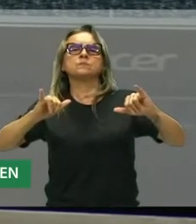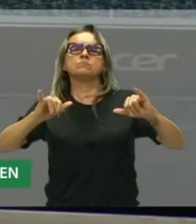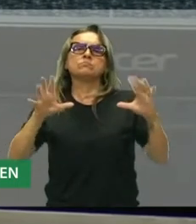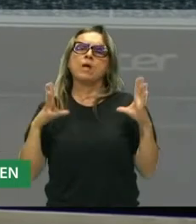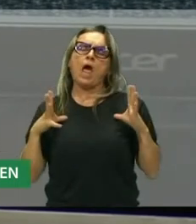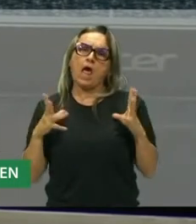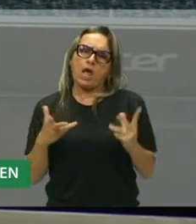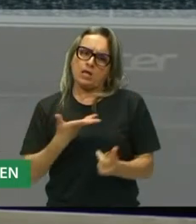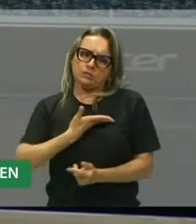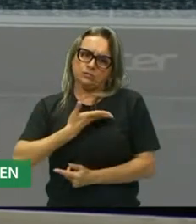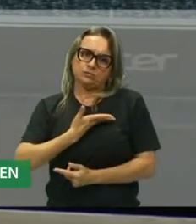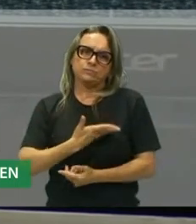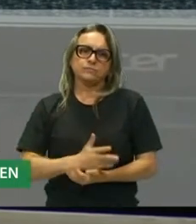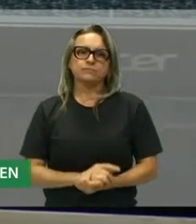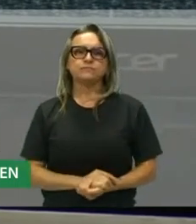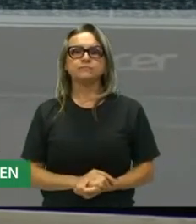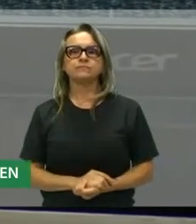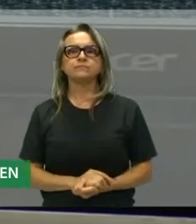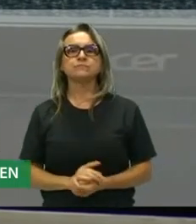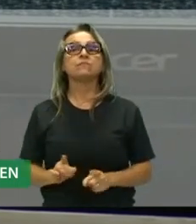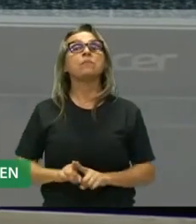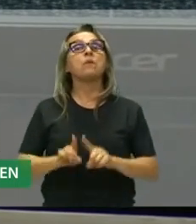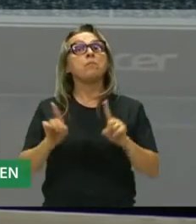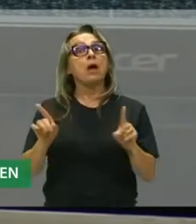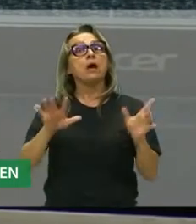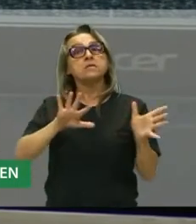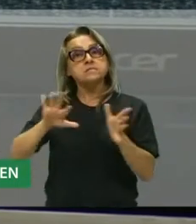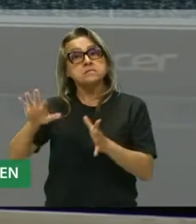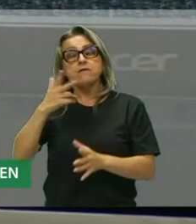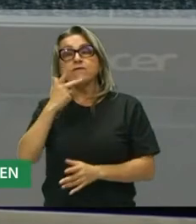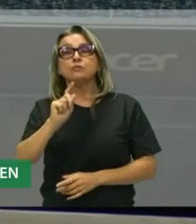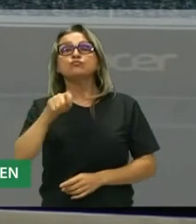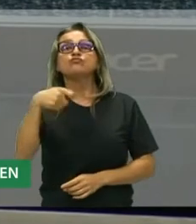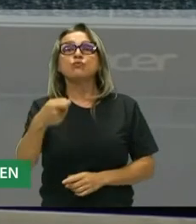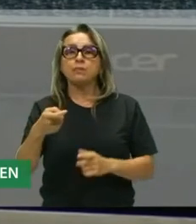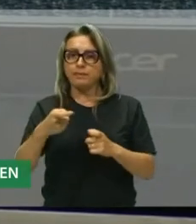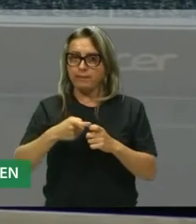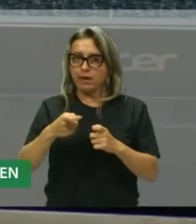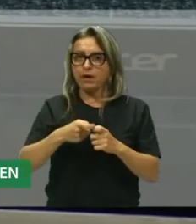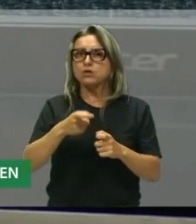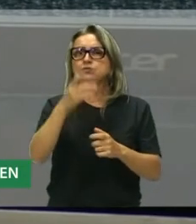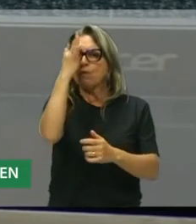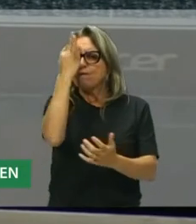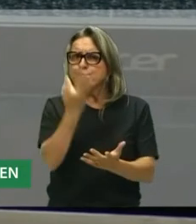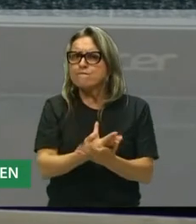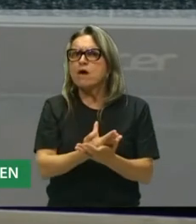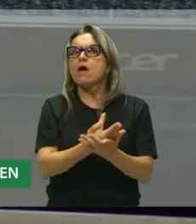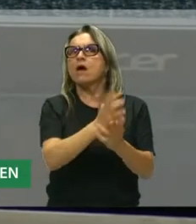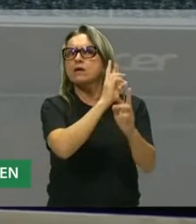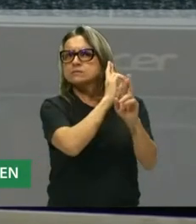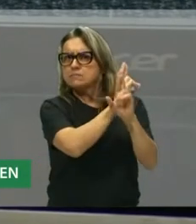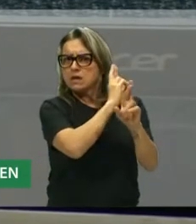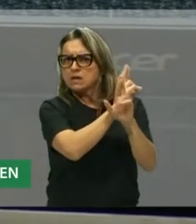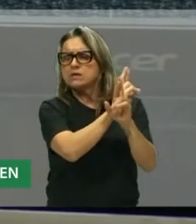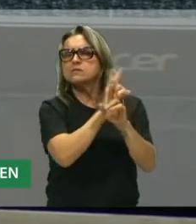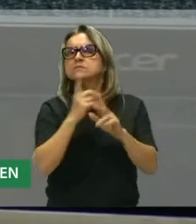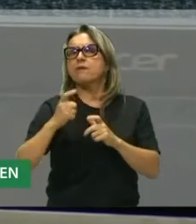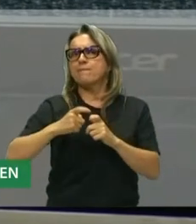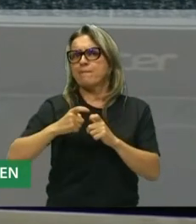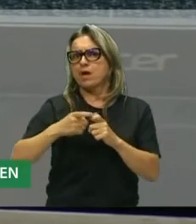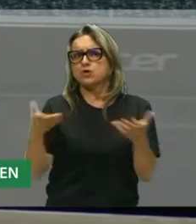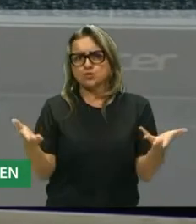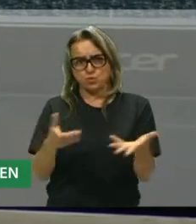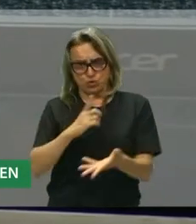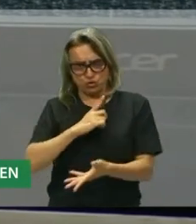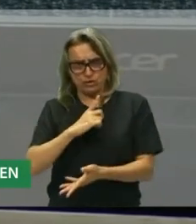amigos. Mas, falando de médicos, a fé e a esperança que esses médicos têm, irmã, hoje está depositada no